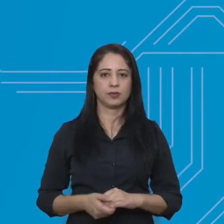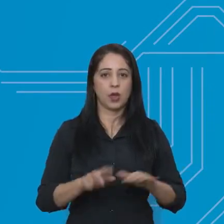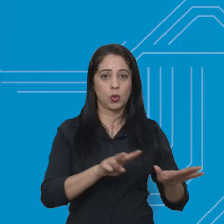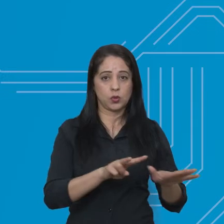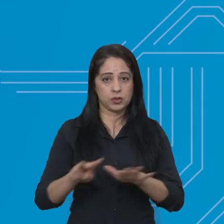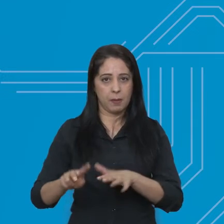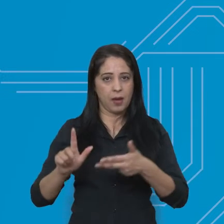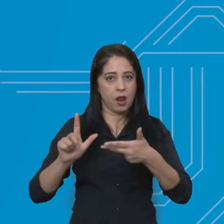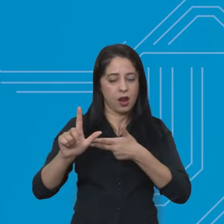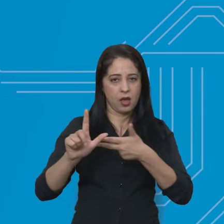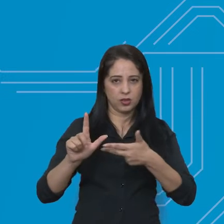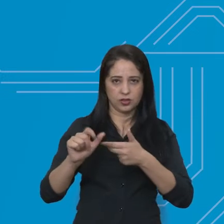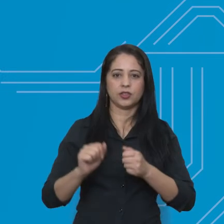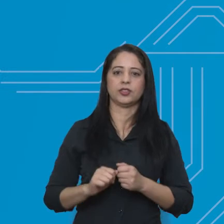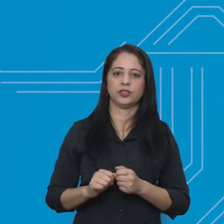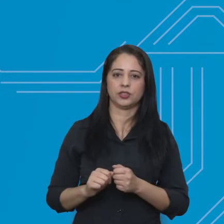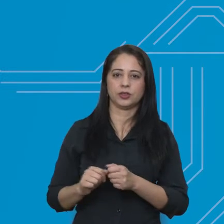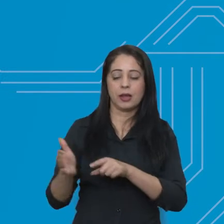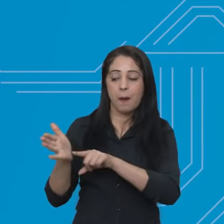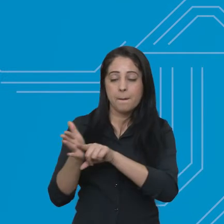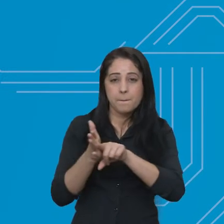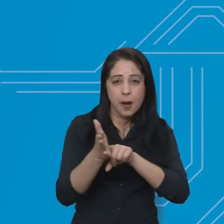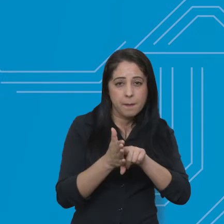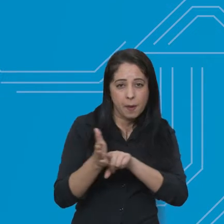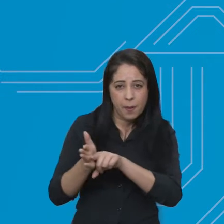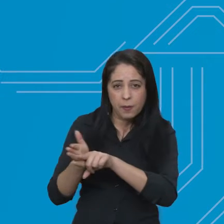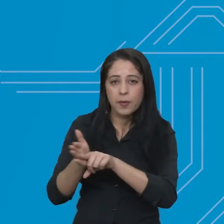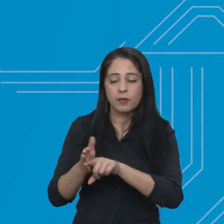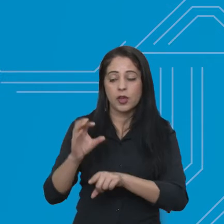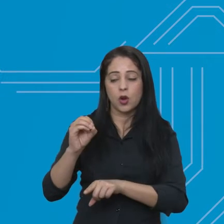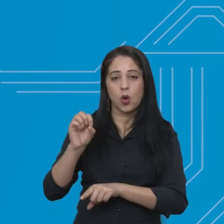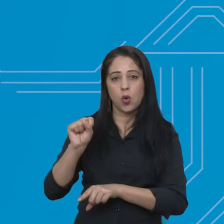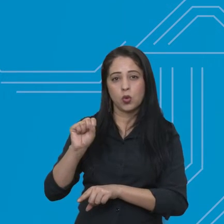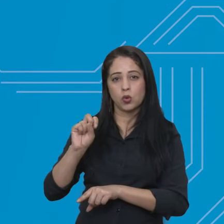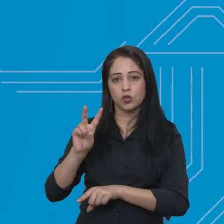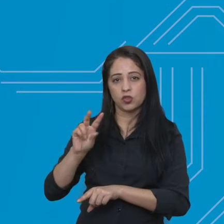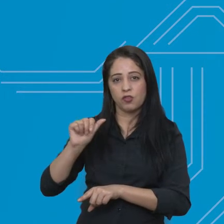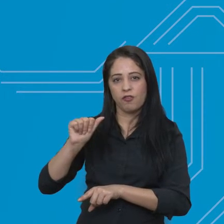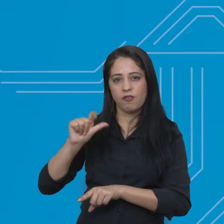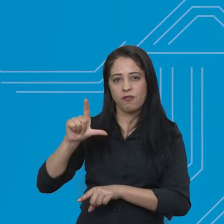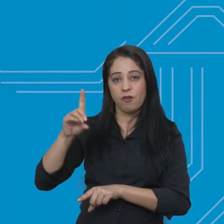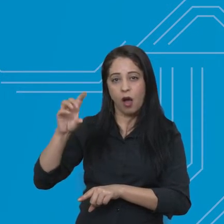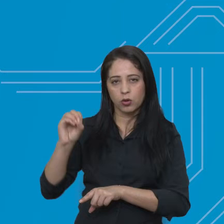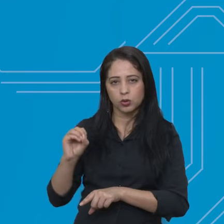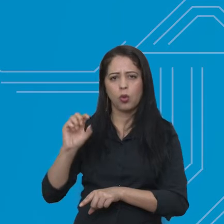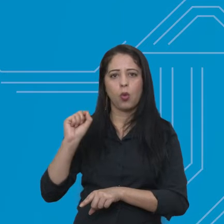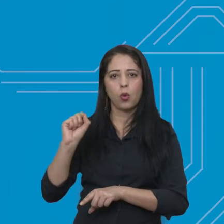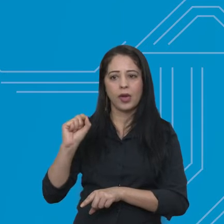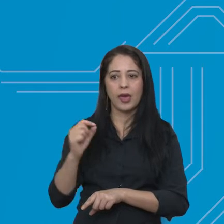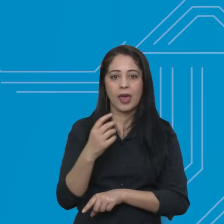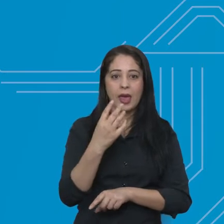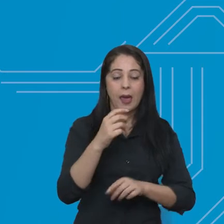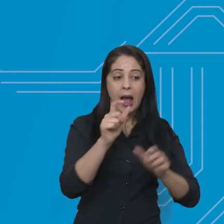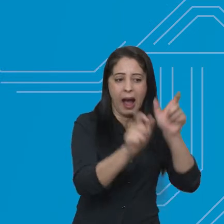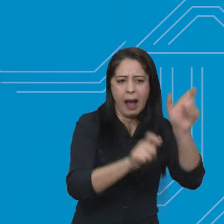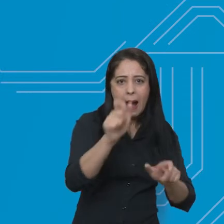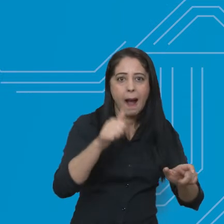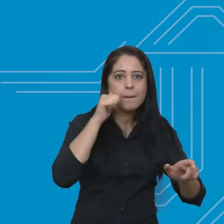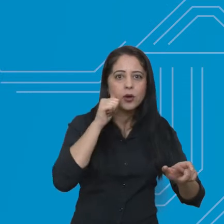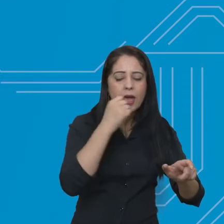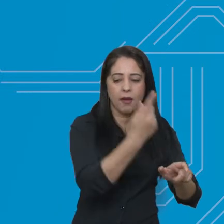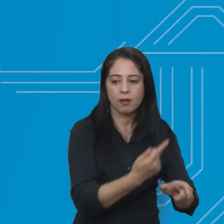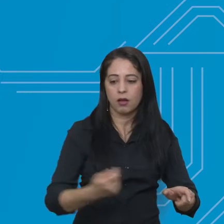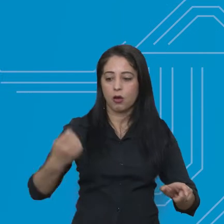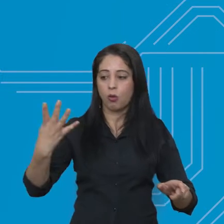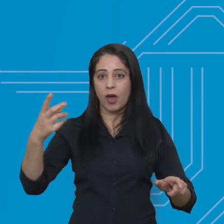Voltamos com Semana Legislativa. Um estudo divulgado pela Fundação Oswaldo Cruz revela que 45% das mulheres